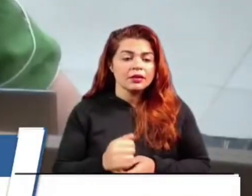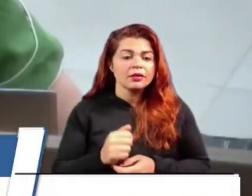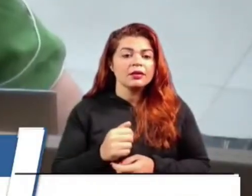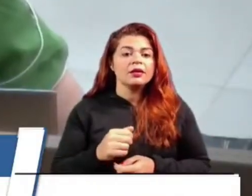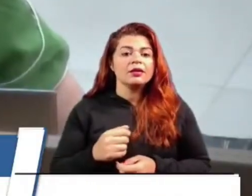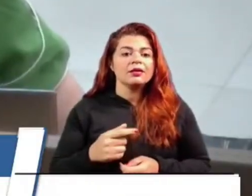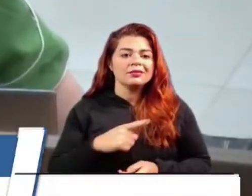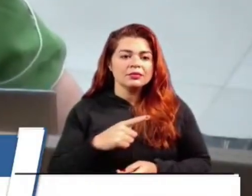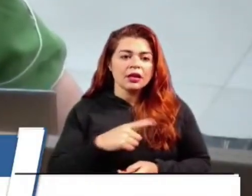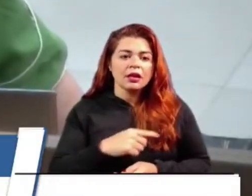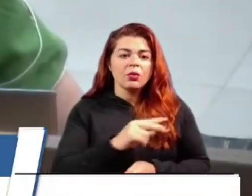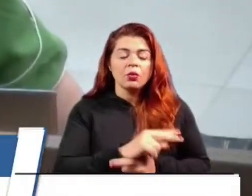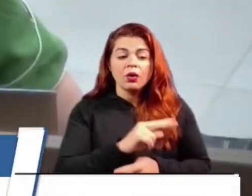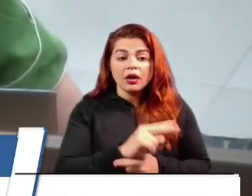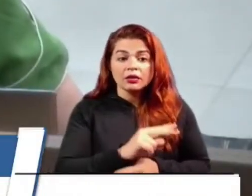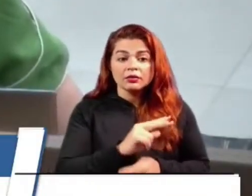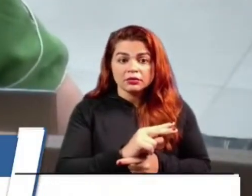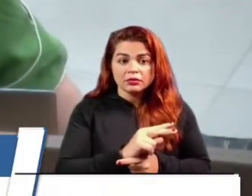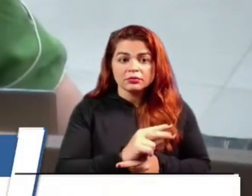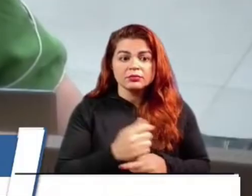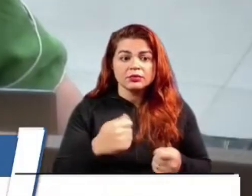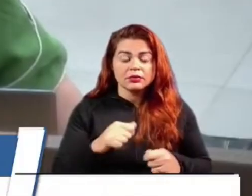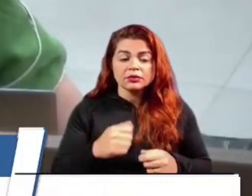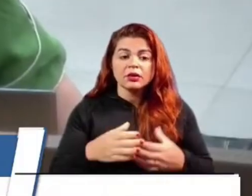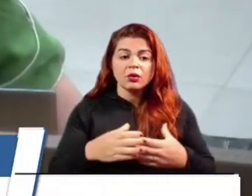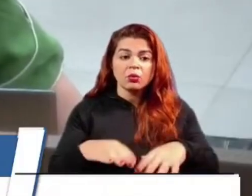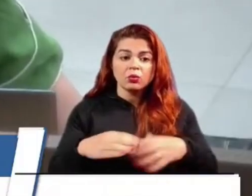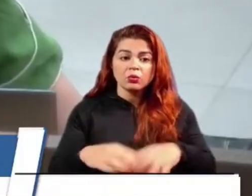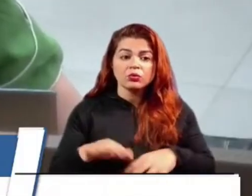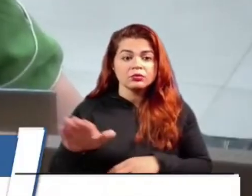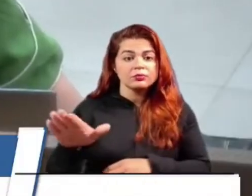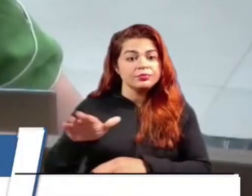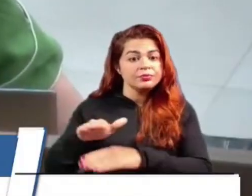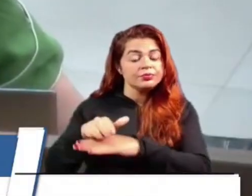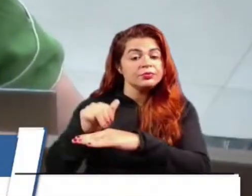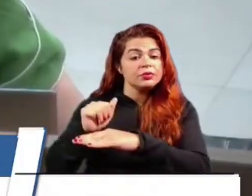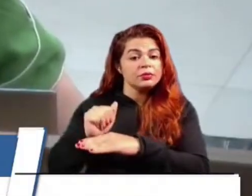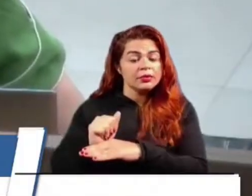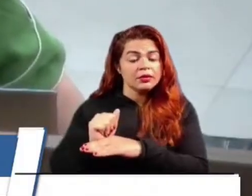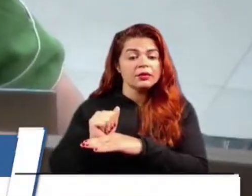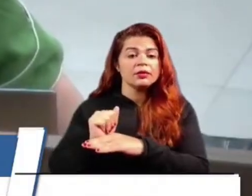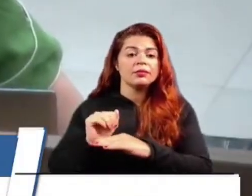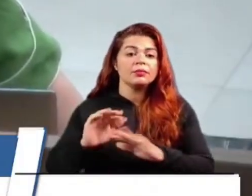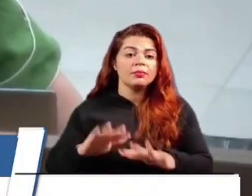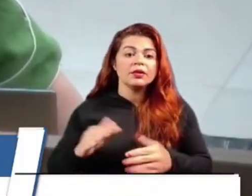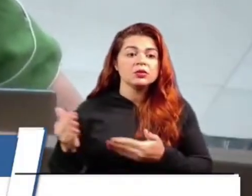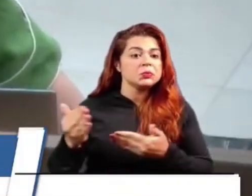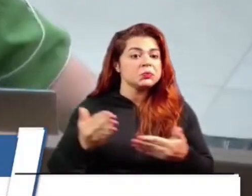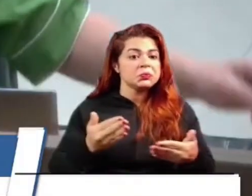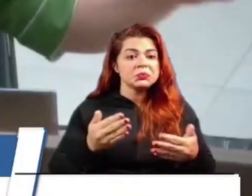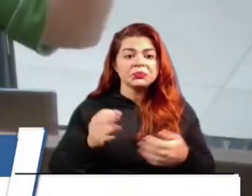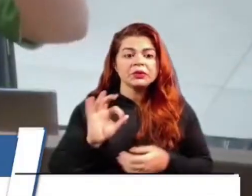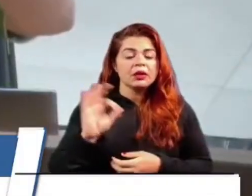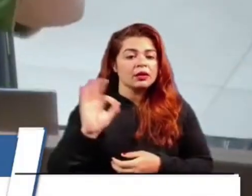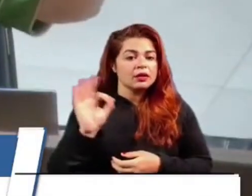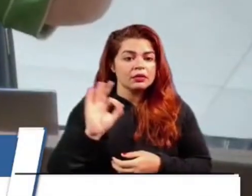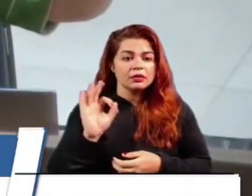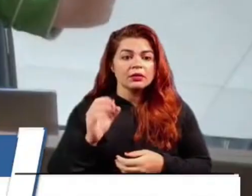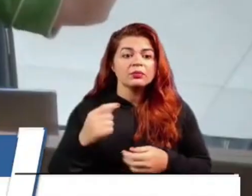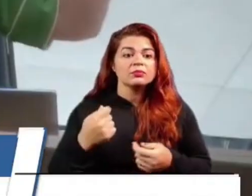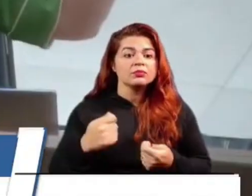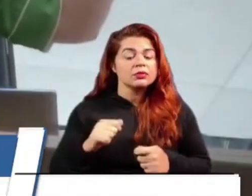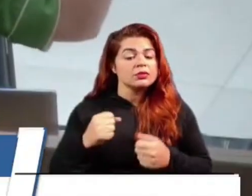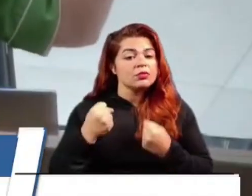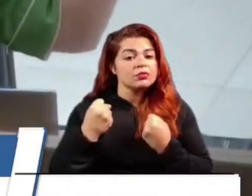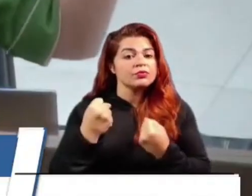concurso, que não estão sendo convocados. A gente poderia ter aí um reforço dessa guarda. A gente também, pela